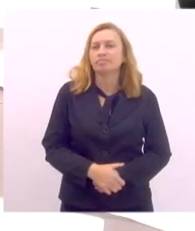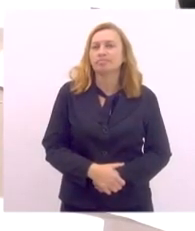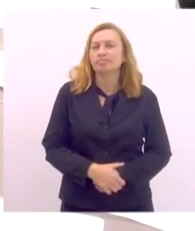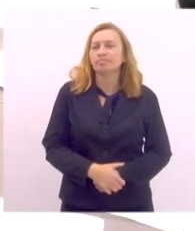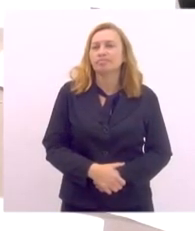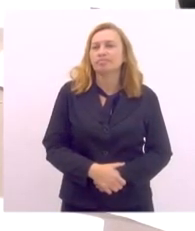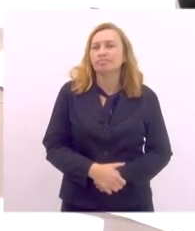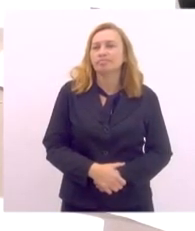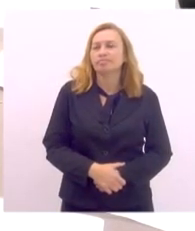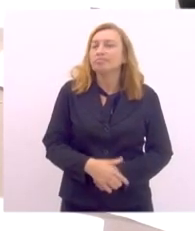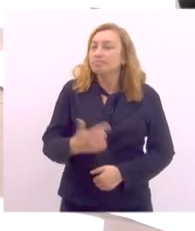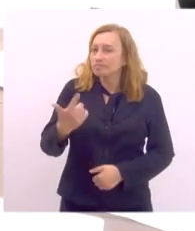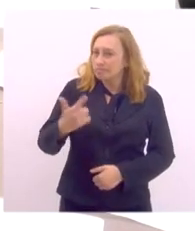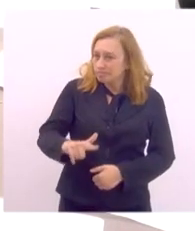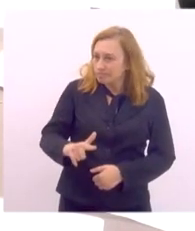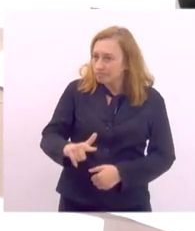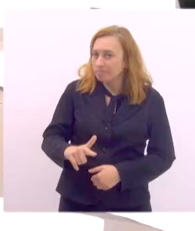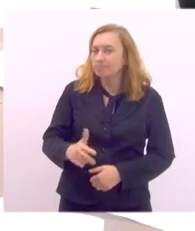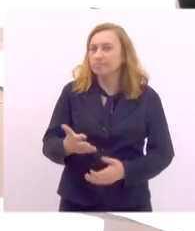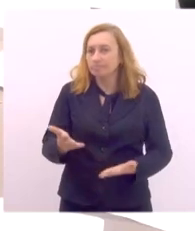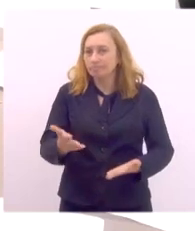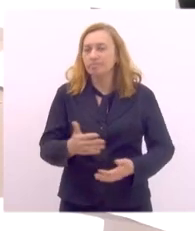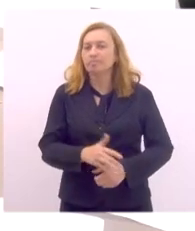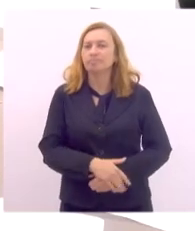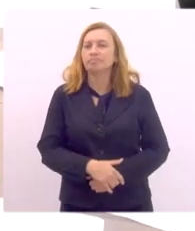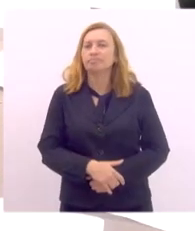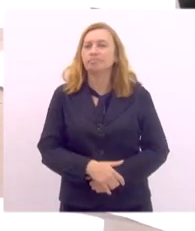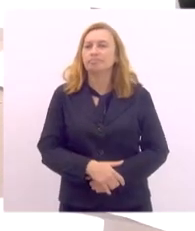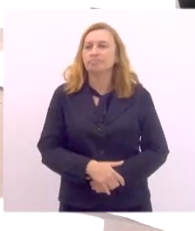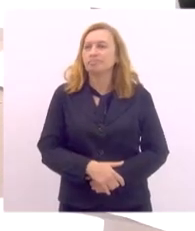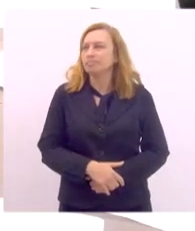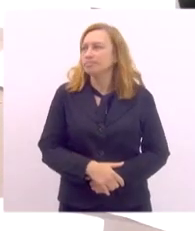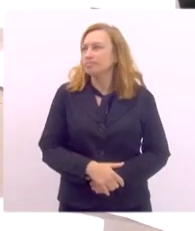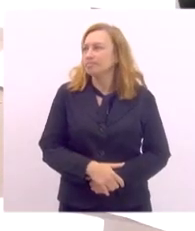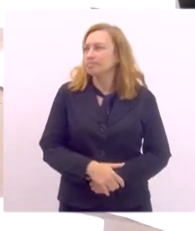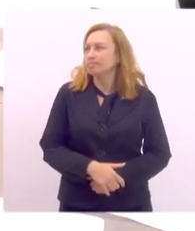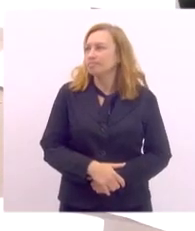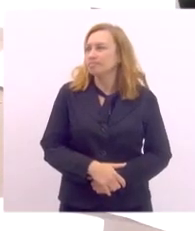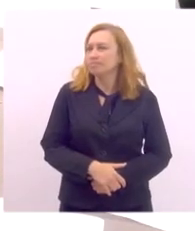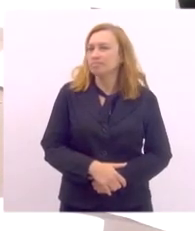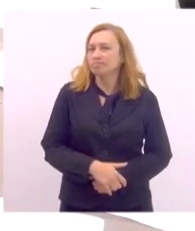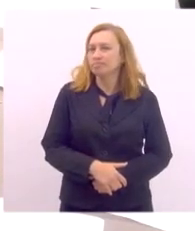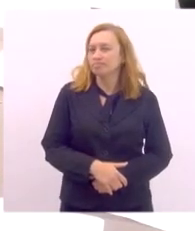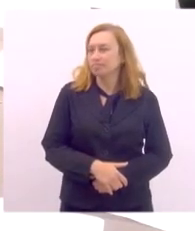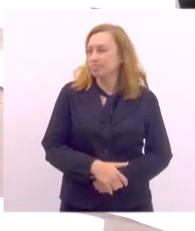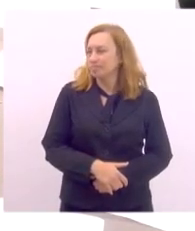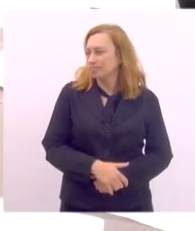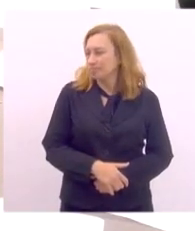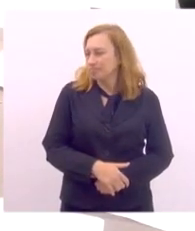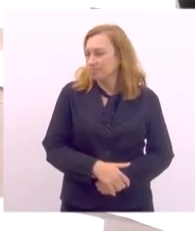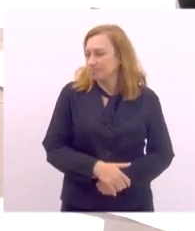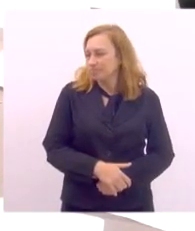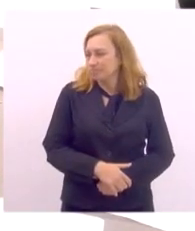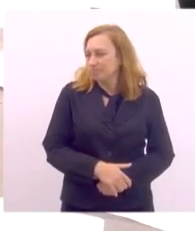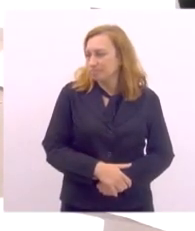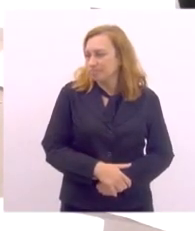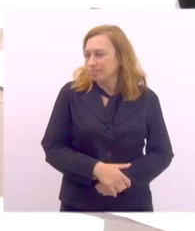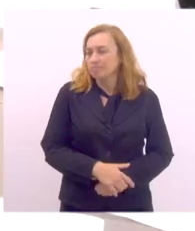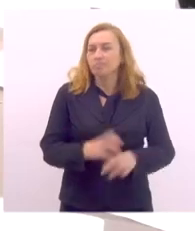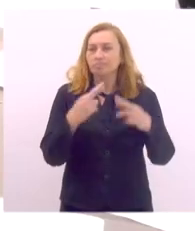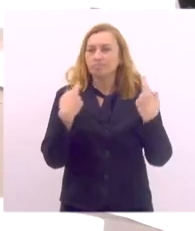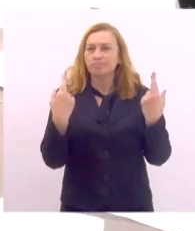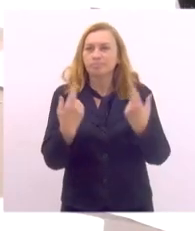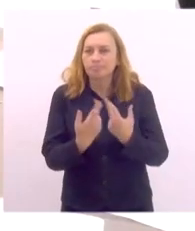Isso vai se repetir adiante. É o Bacelar? Sim, senhor. O seguinte, nós fizemos uma